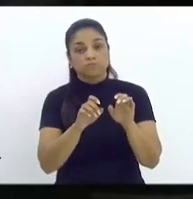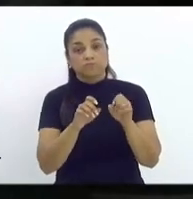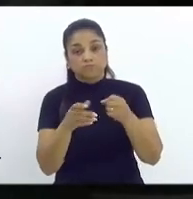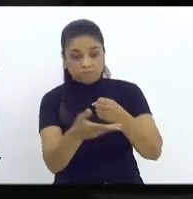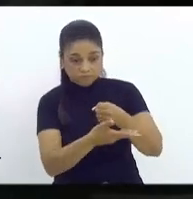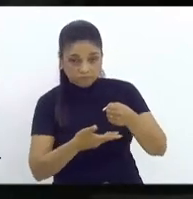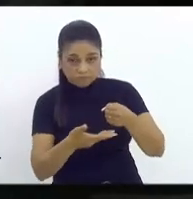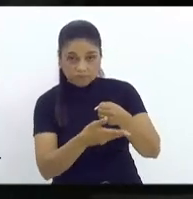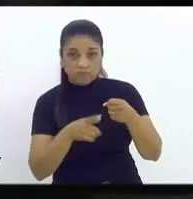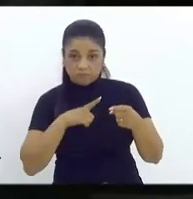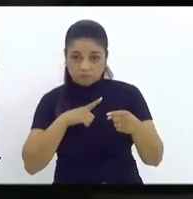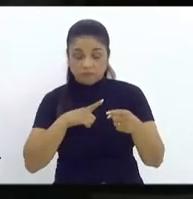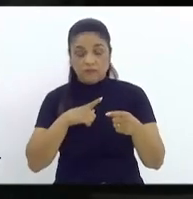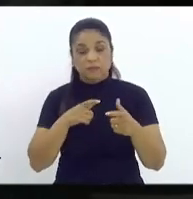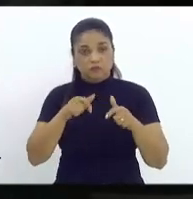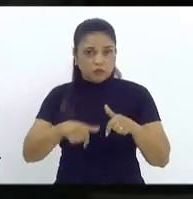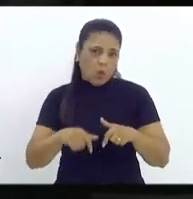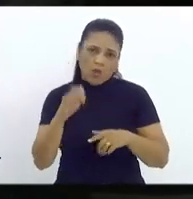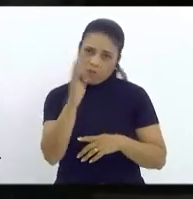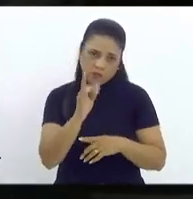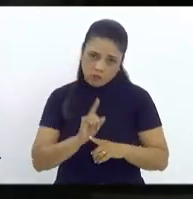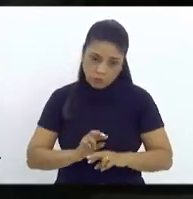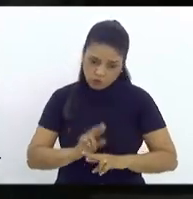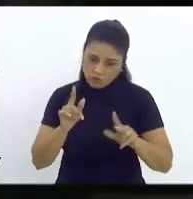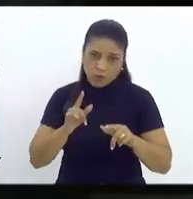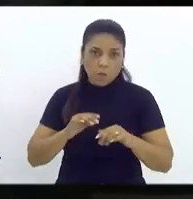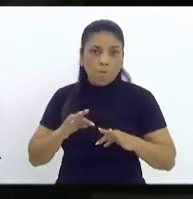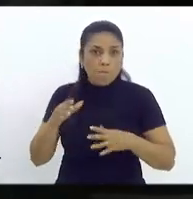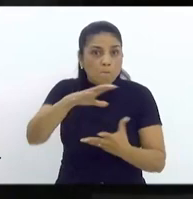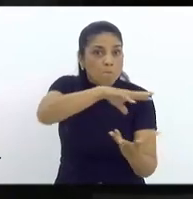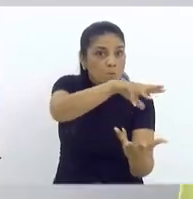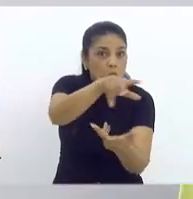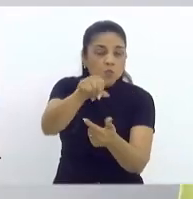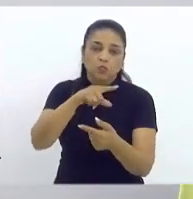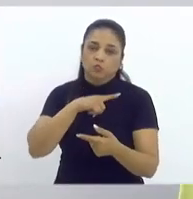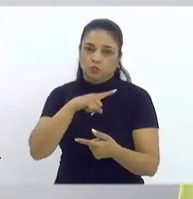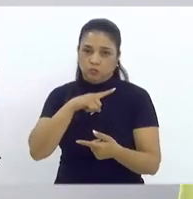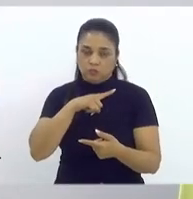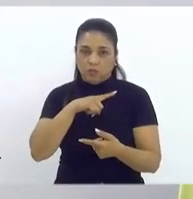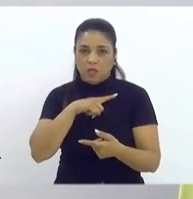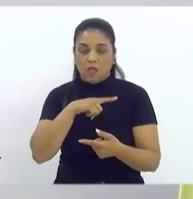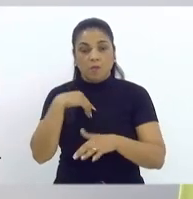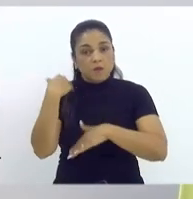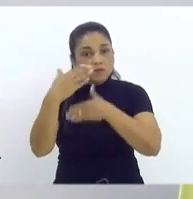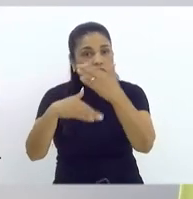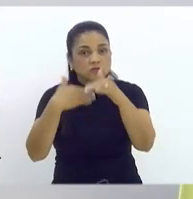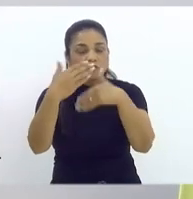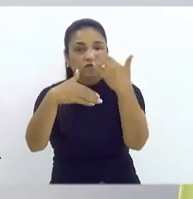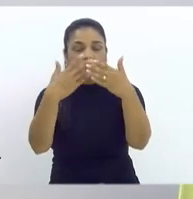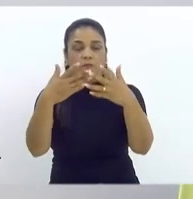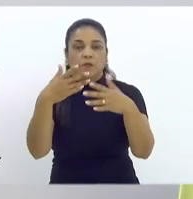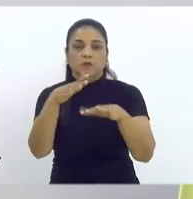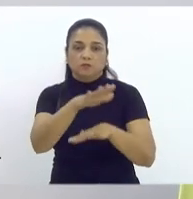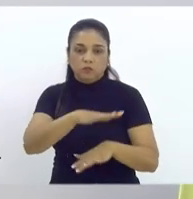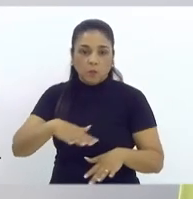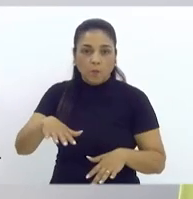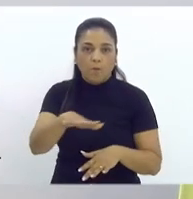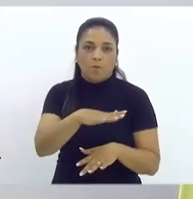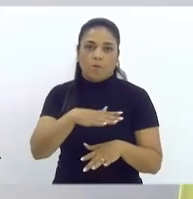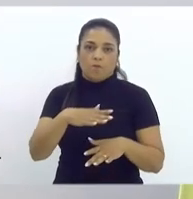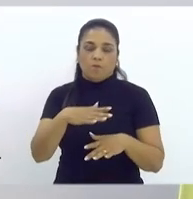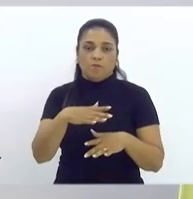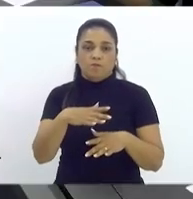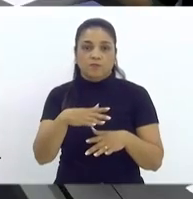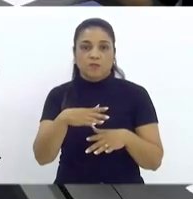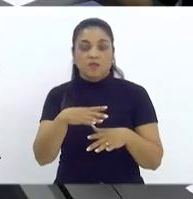em várias partes do mundo, e é uma forma muito utilizada para desenvolvimento do mercado local e